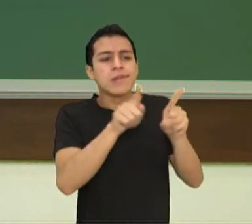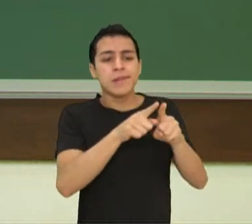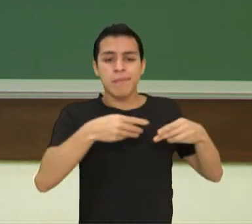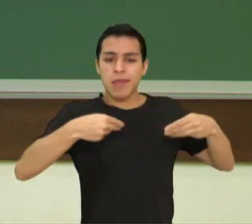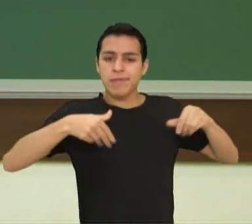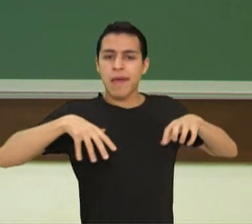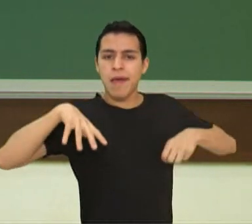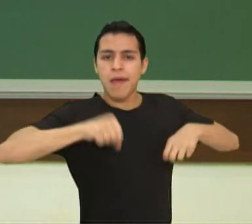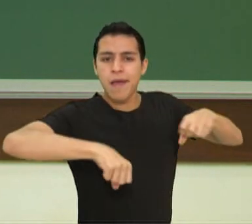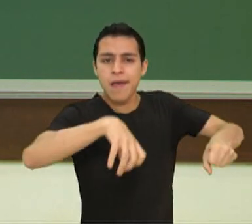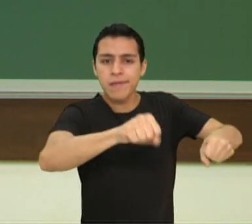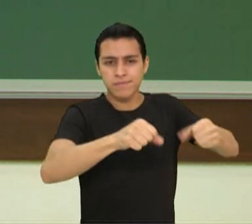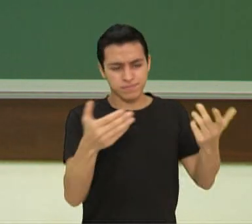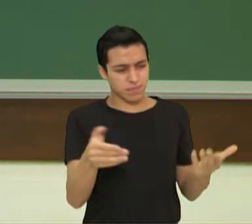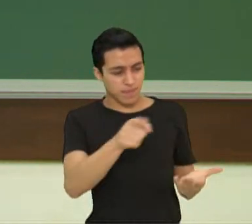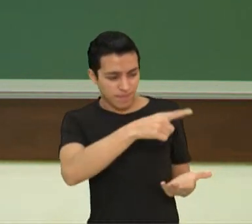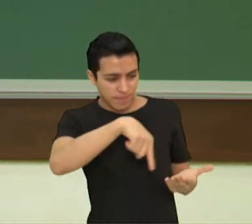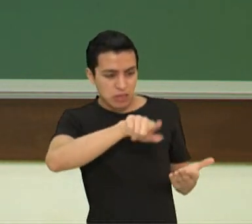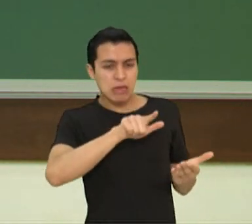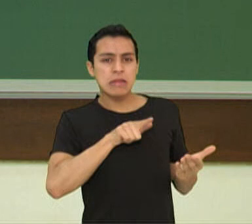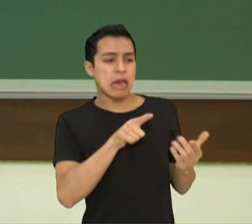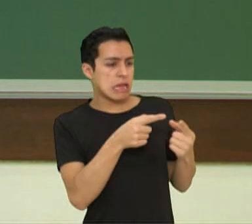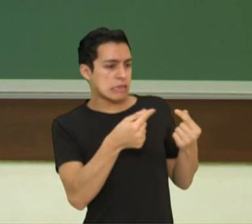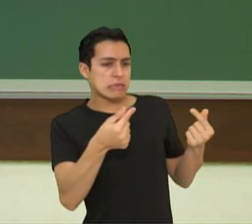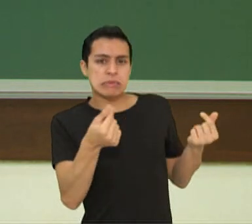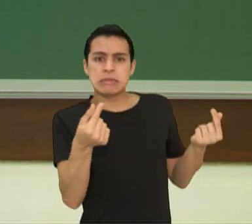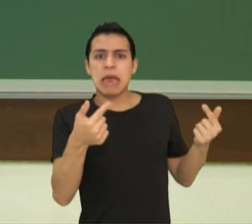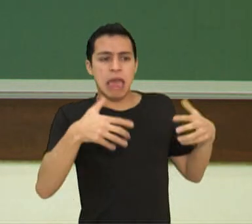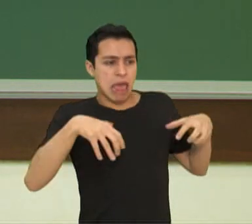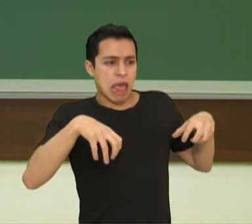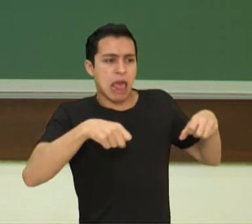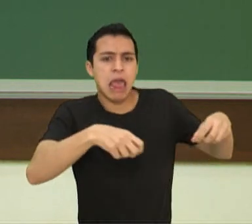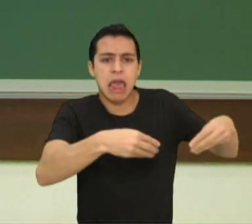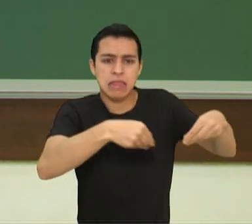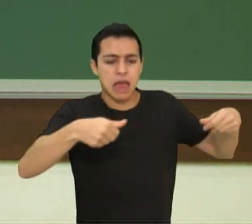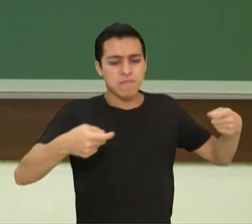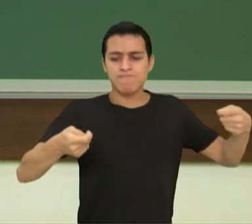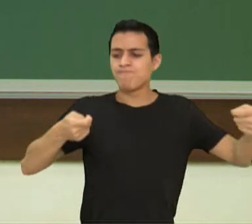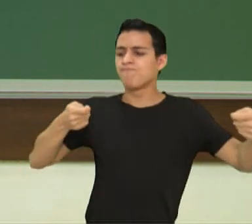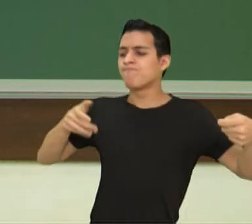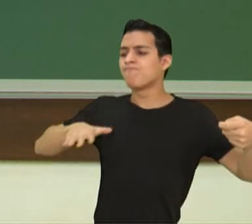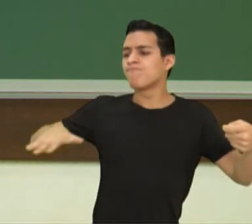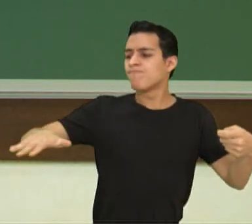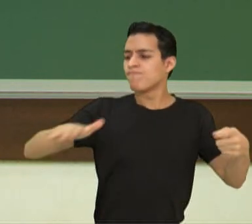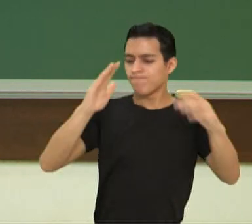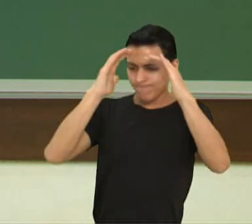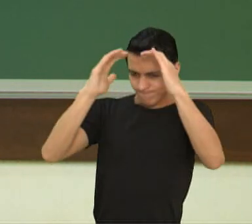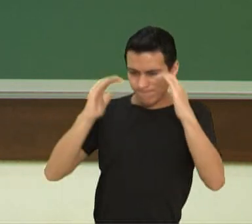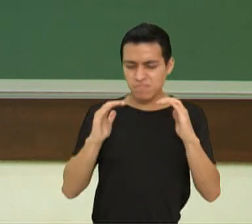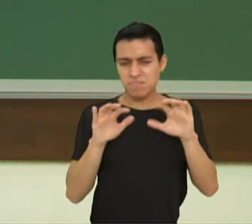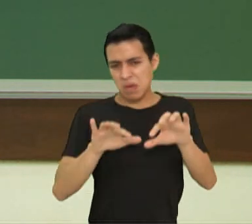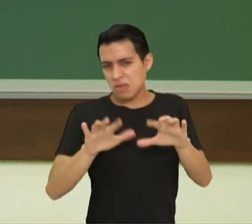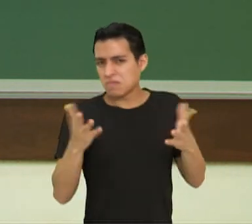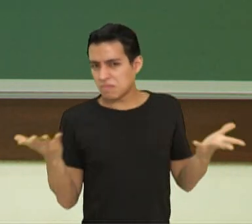propriedade agrária. Então, quem tem muitas terras vai dominar o resto da população, digamos